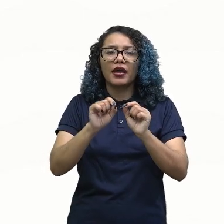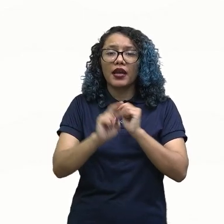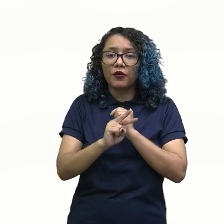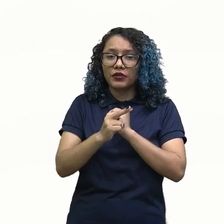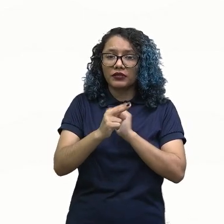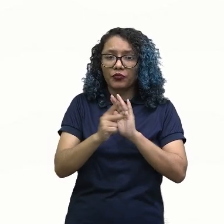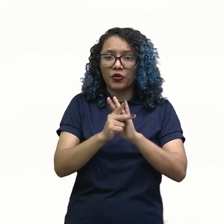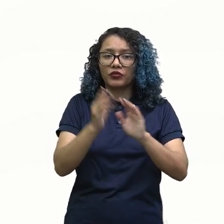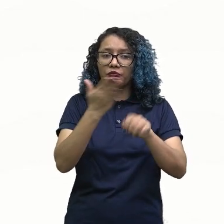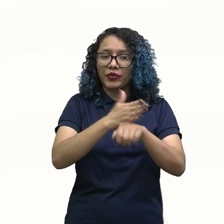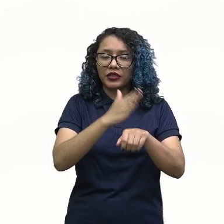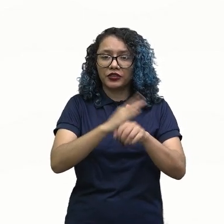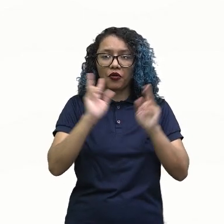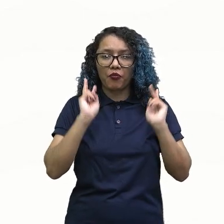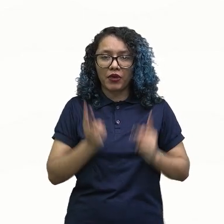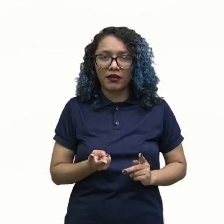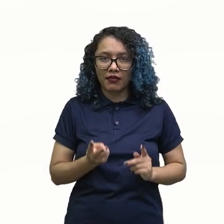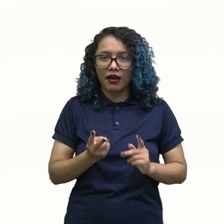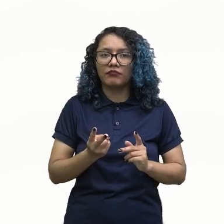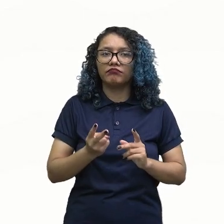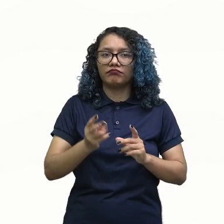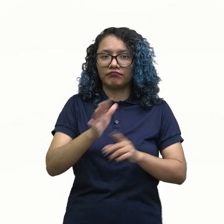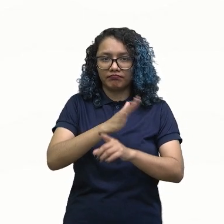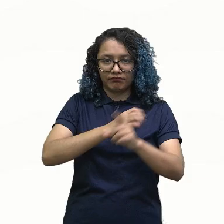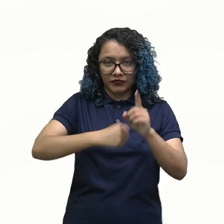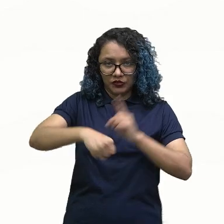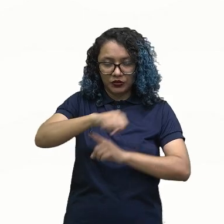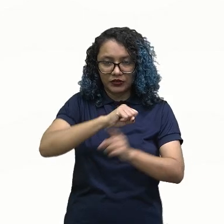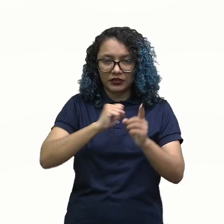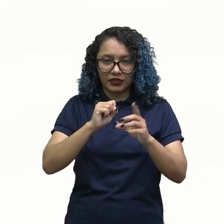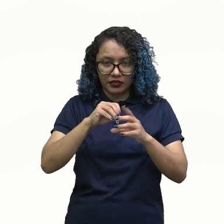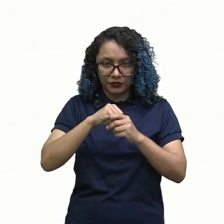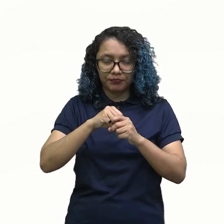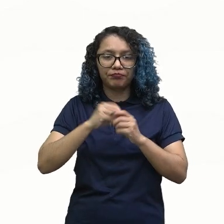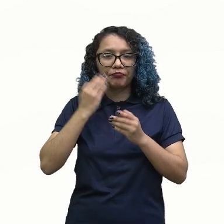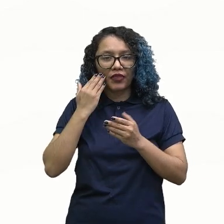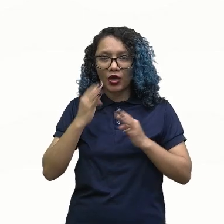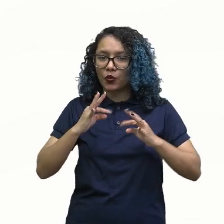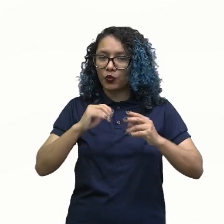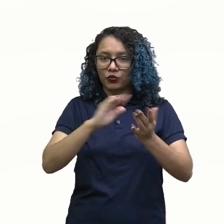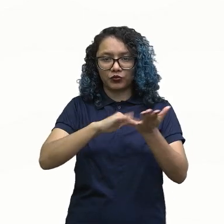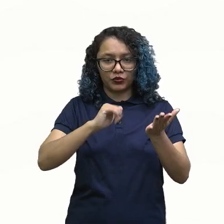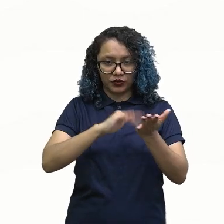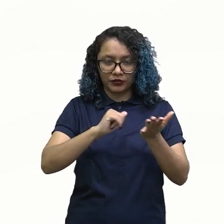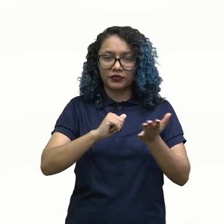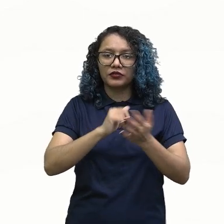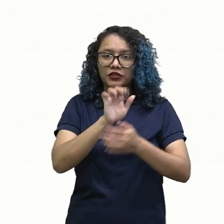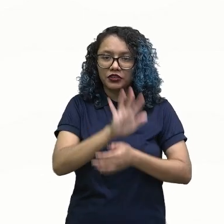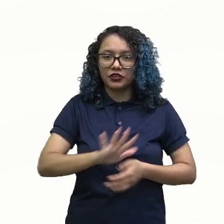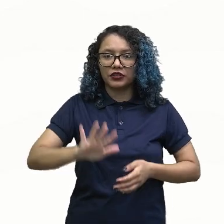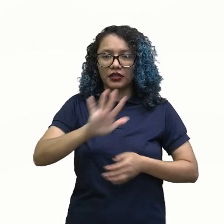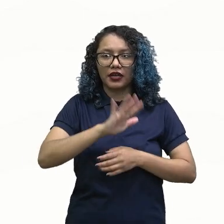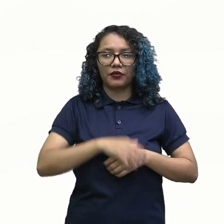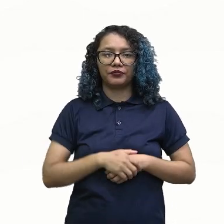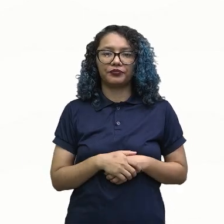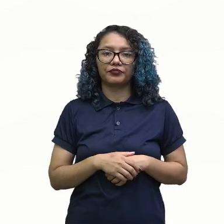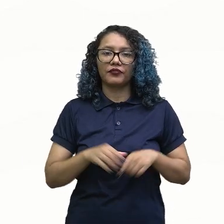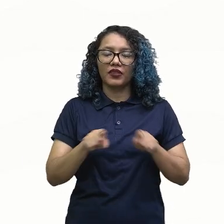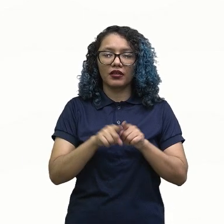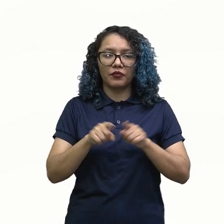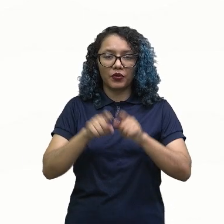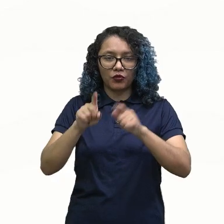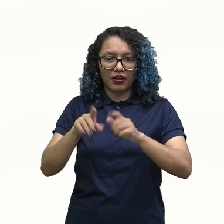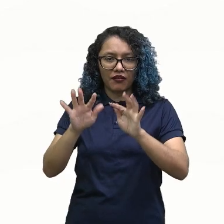humanas em sociedade. Então aqui é o resíduo como um todo, tá? Cuja destinação final